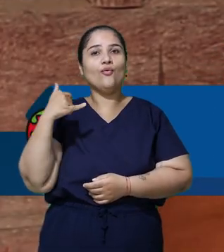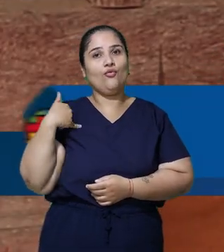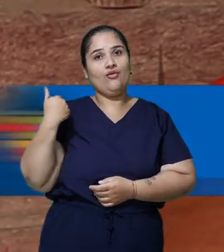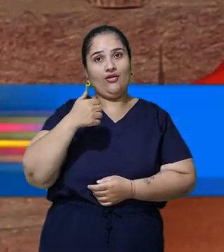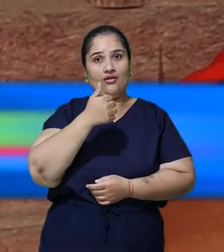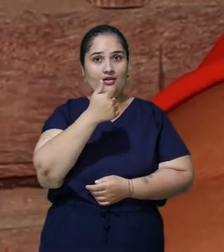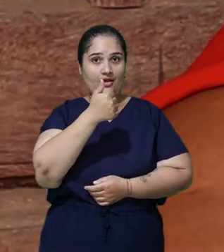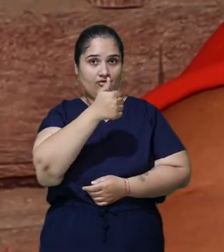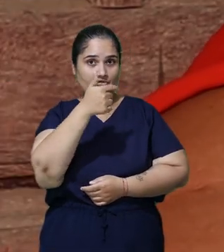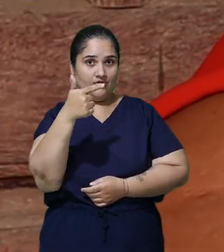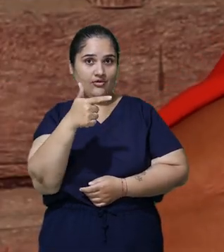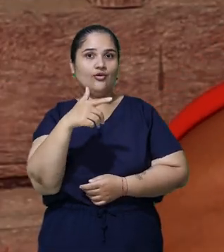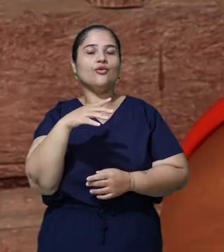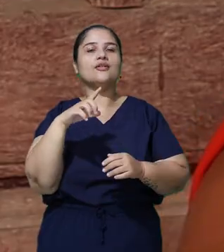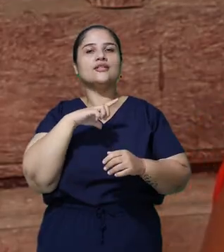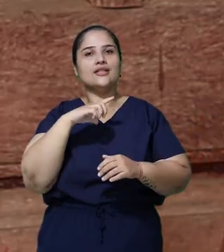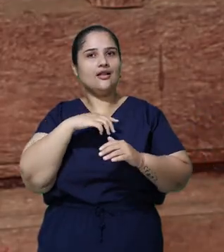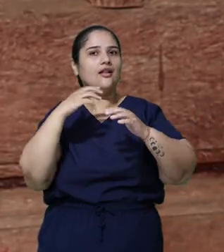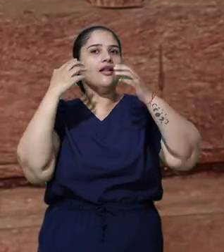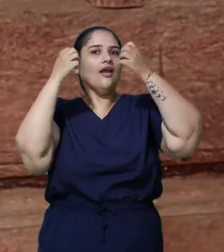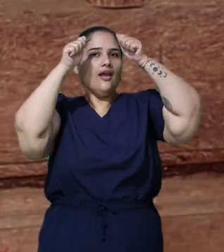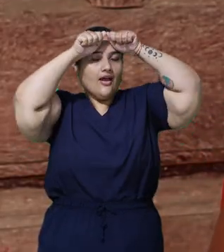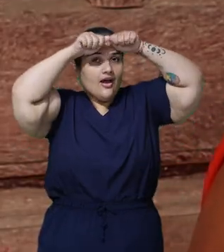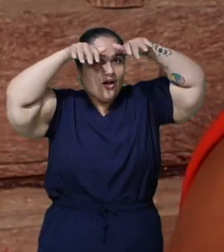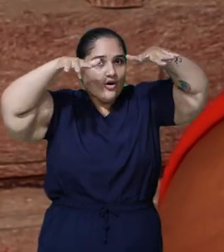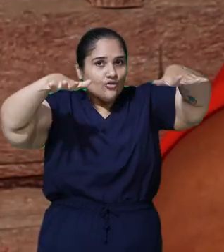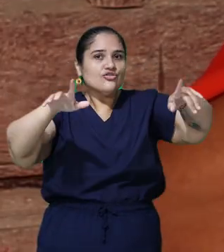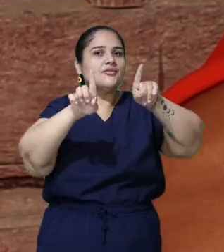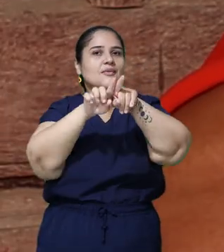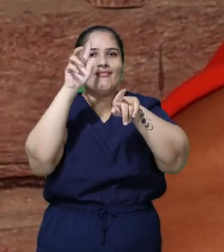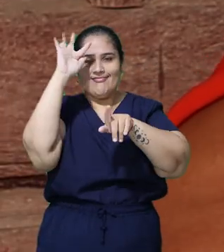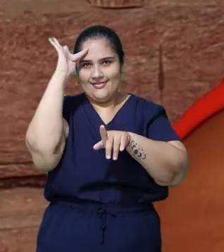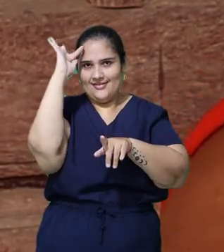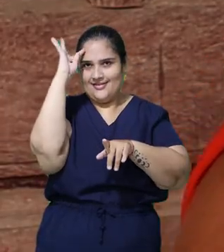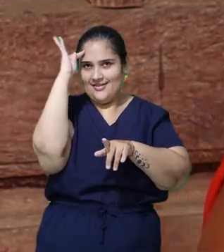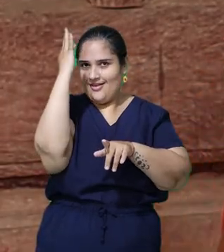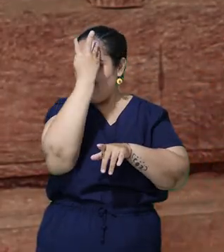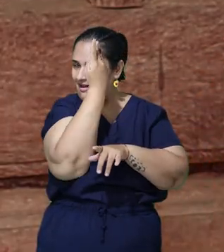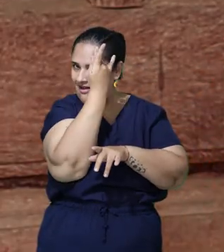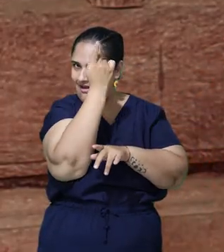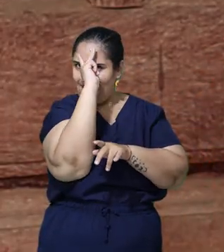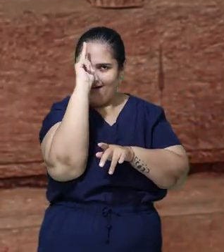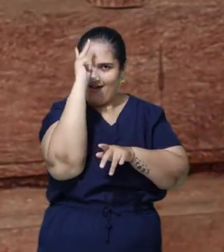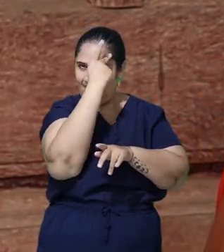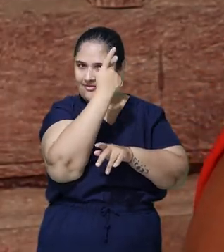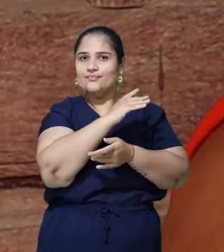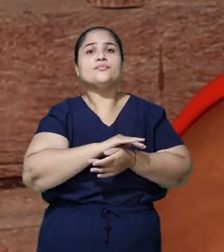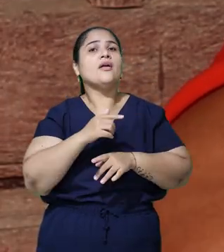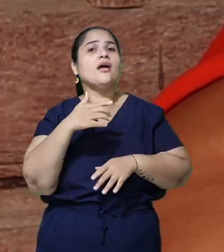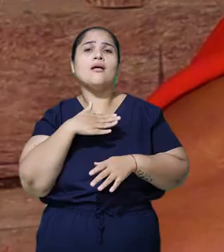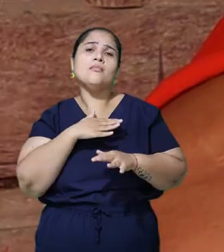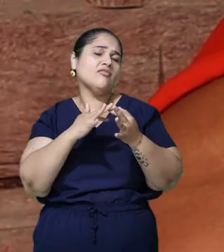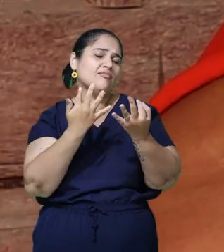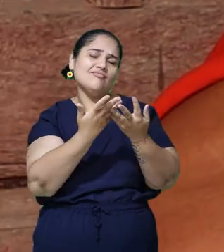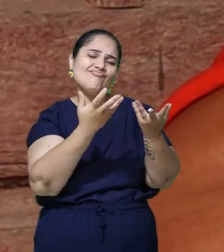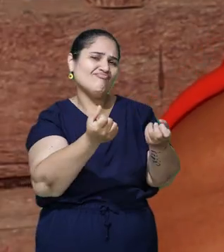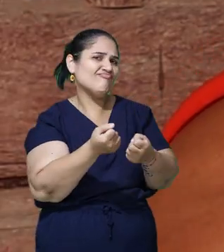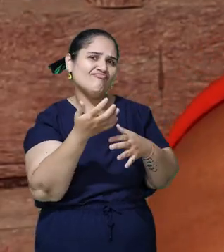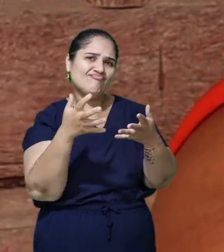quis aceitar muito sobre o autismo de Samuel. E assim, até hoje não quero aceitar, mas